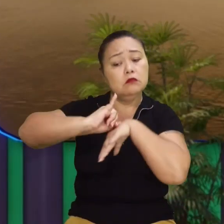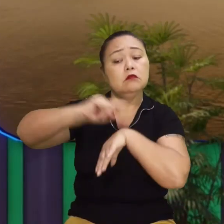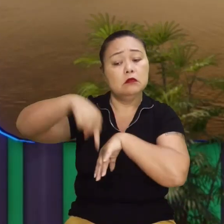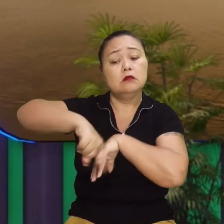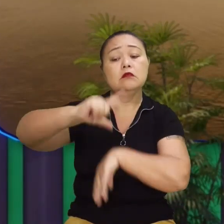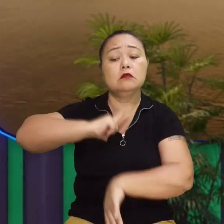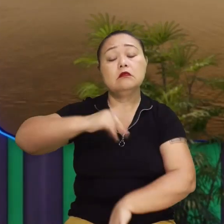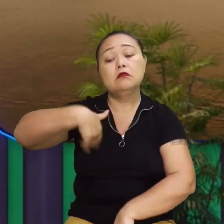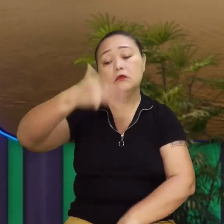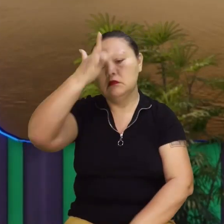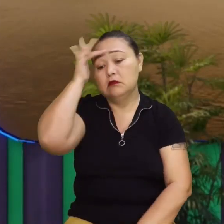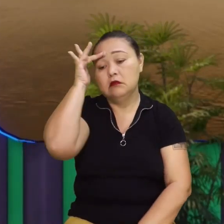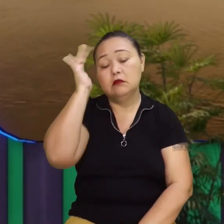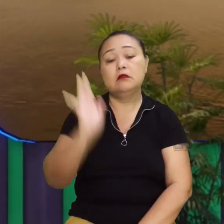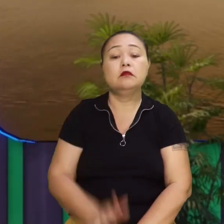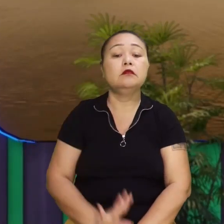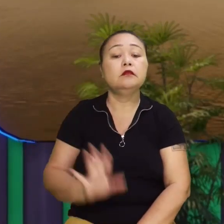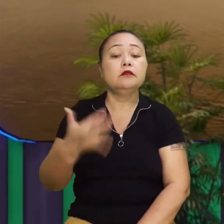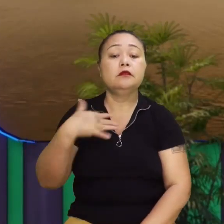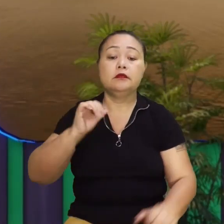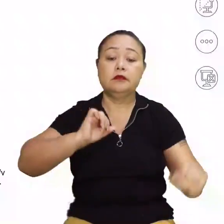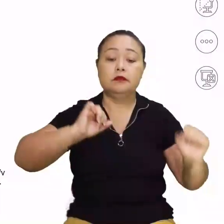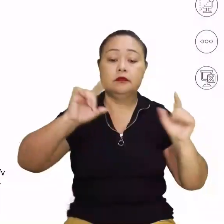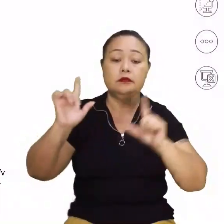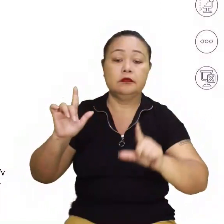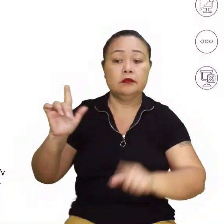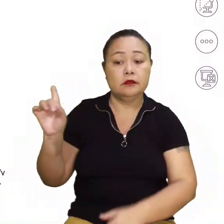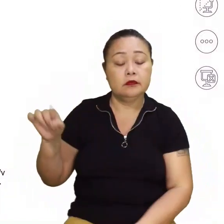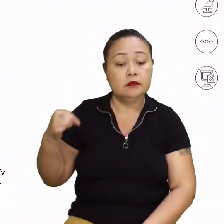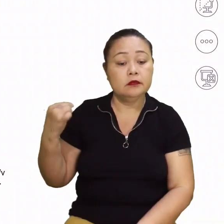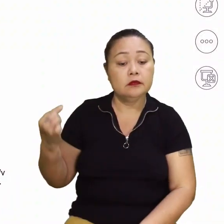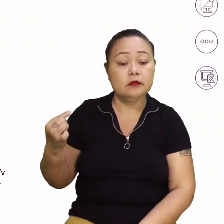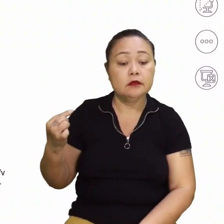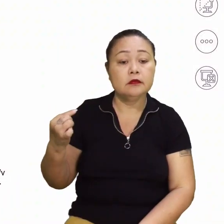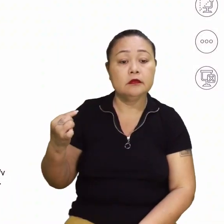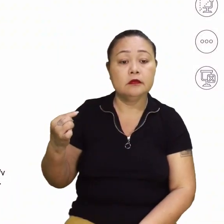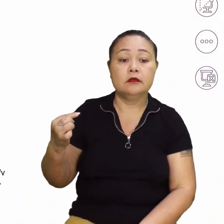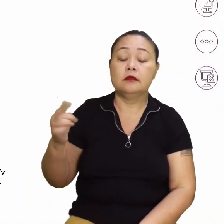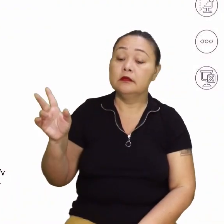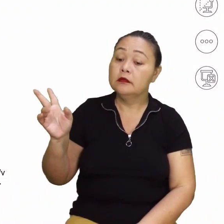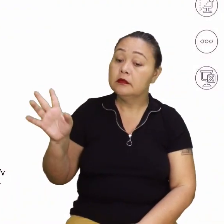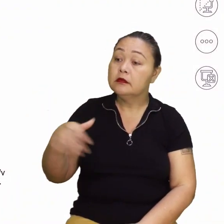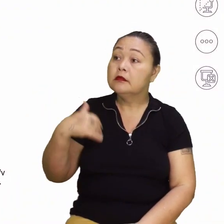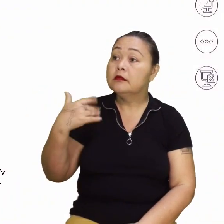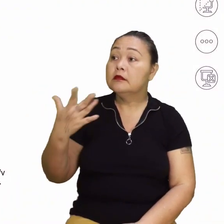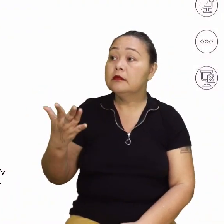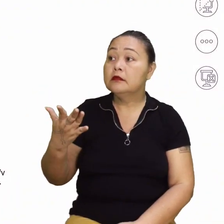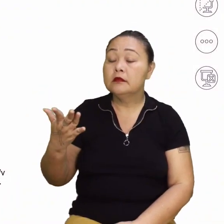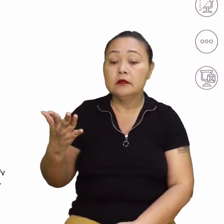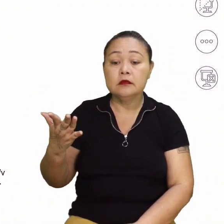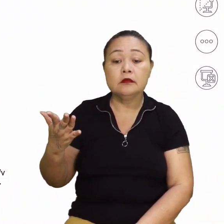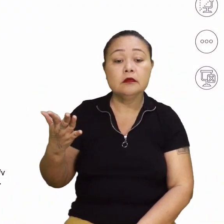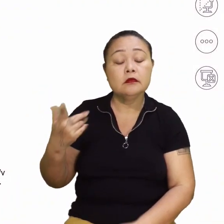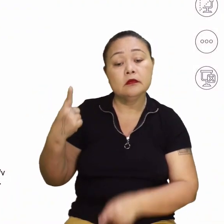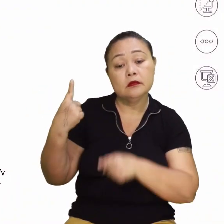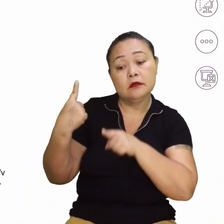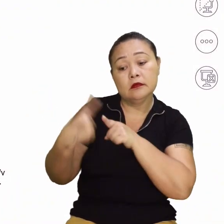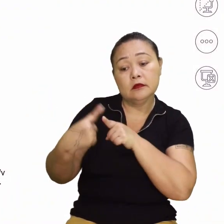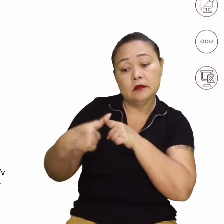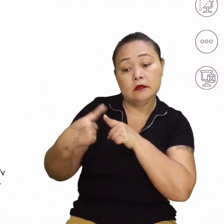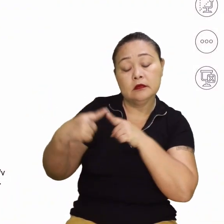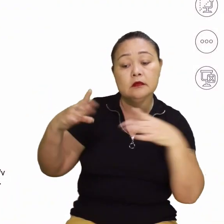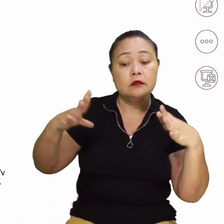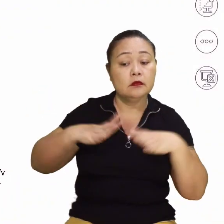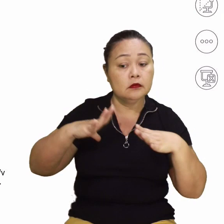capital Ok vamos lá no quadro Professor Então por que que